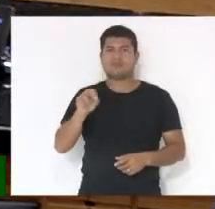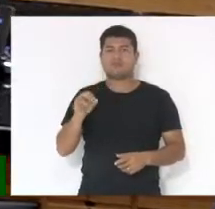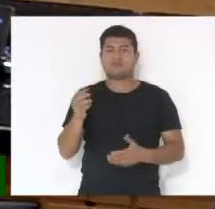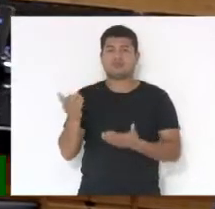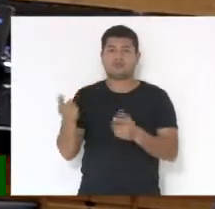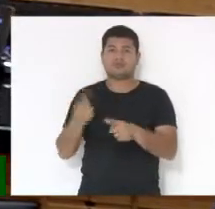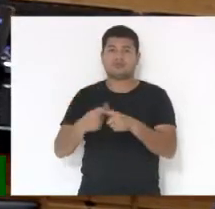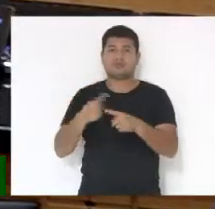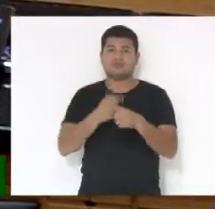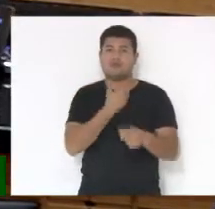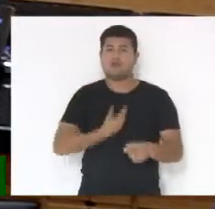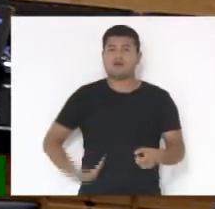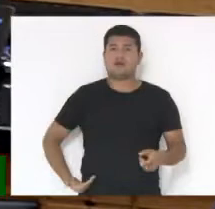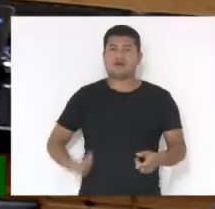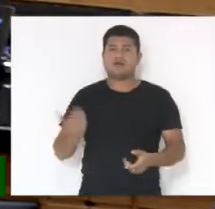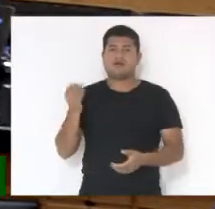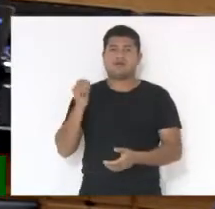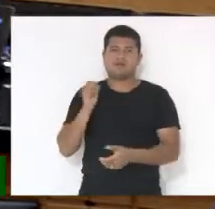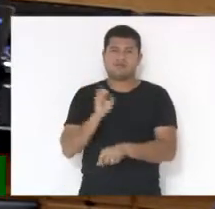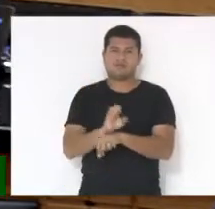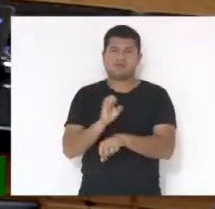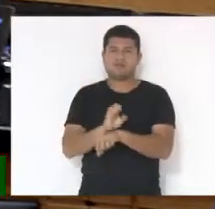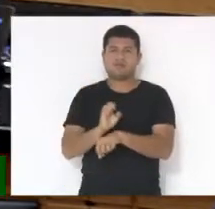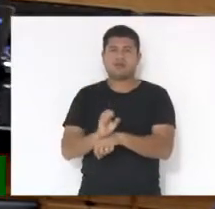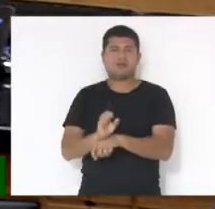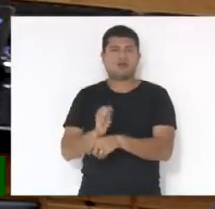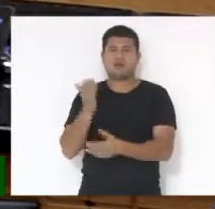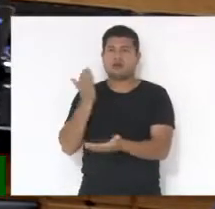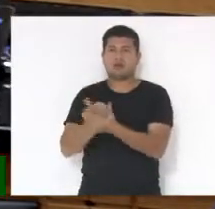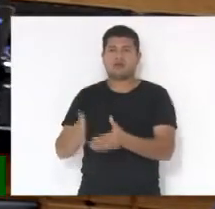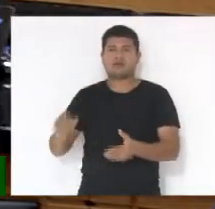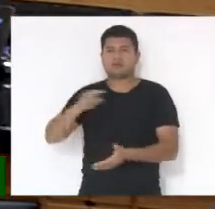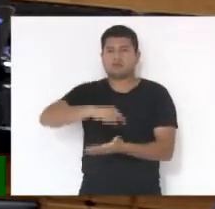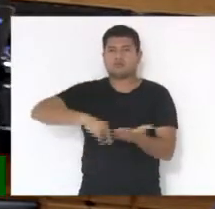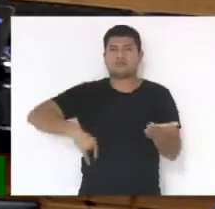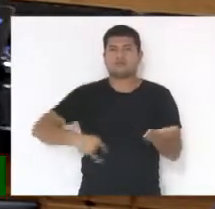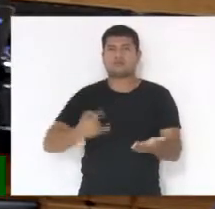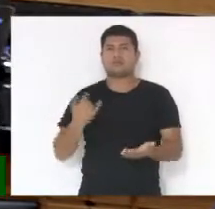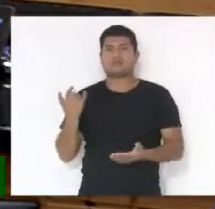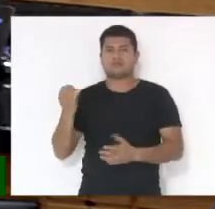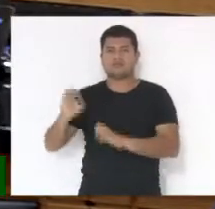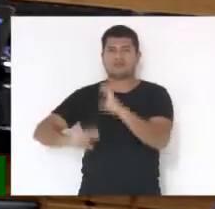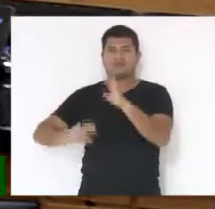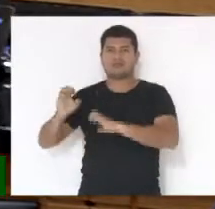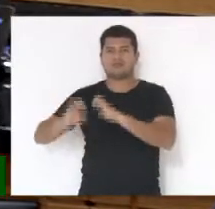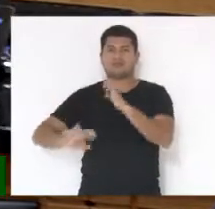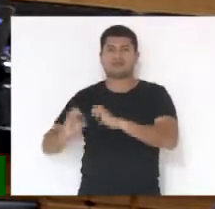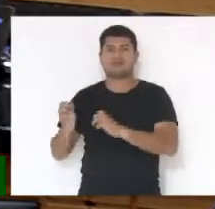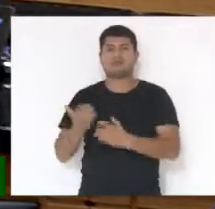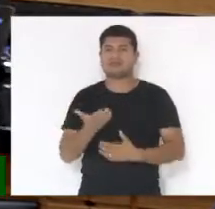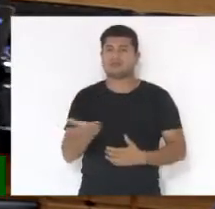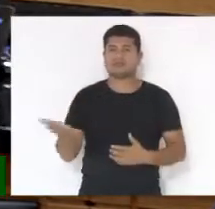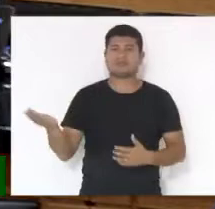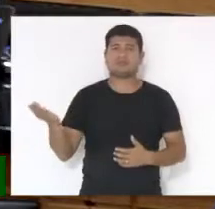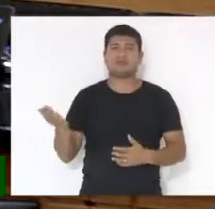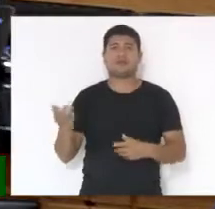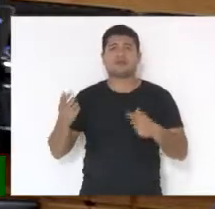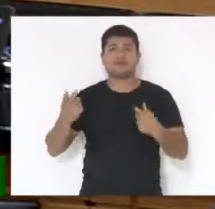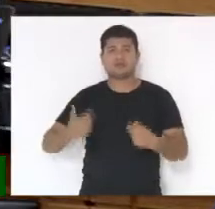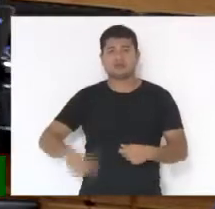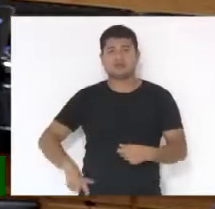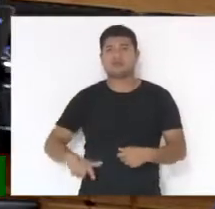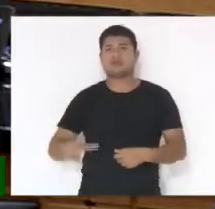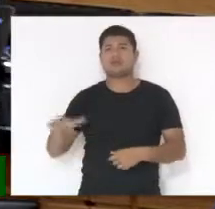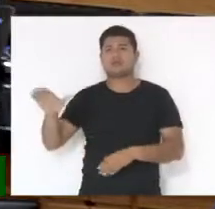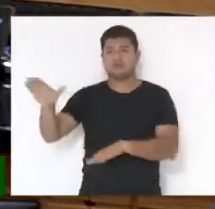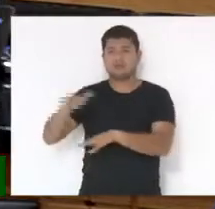com a empresa Triunfo, que estava tocando a meia boca, na verdade, a obra lá, né? E agora tem que chamar a segunda